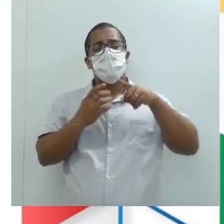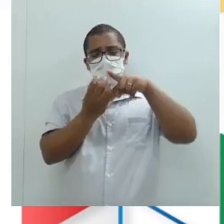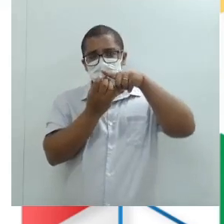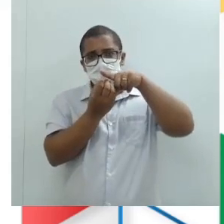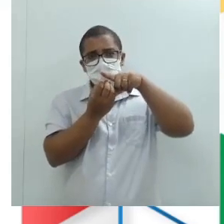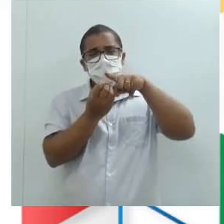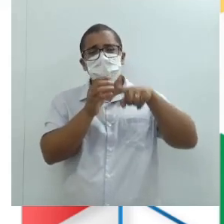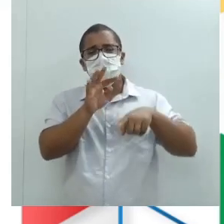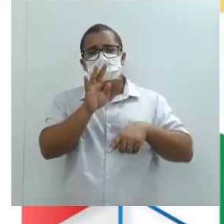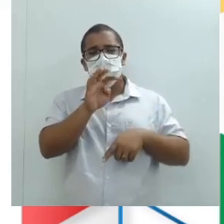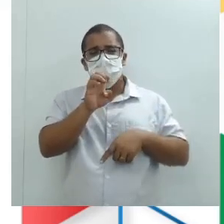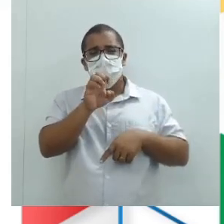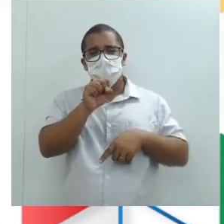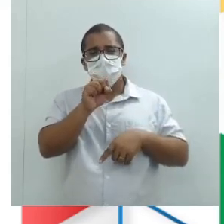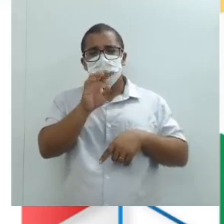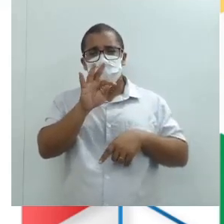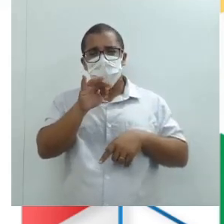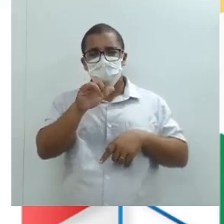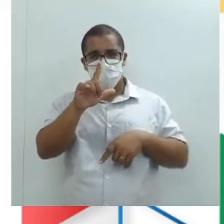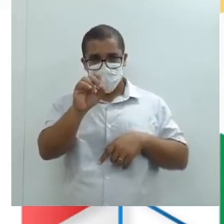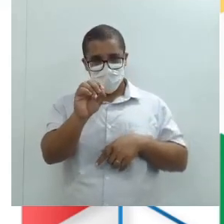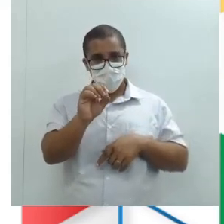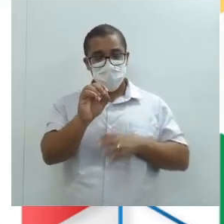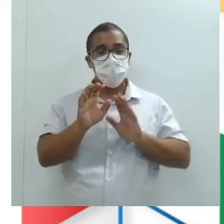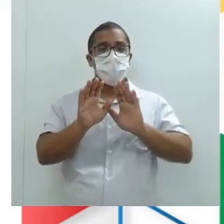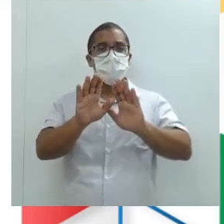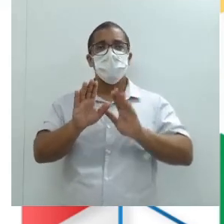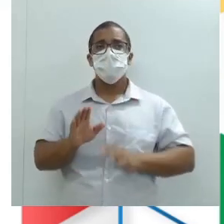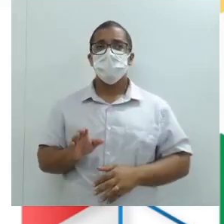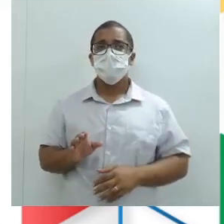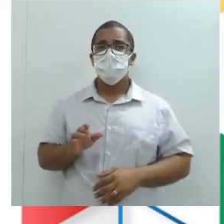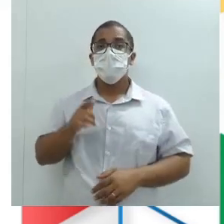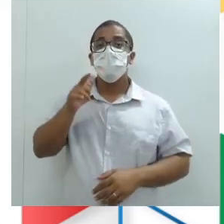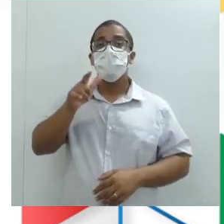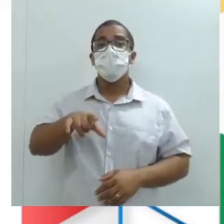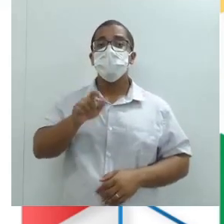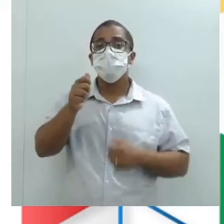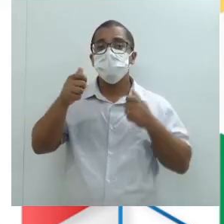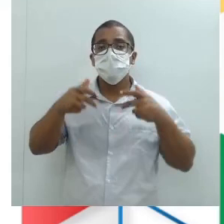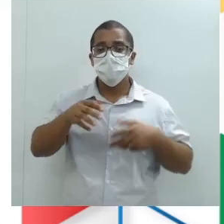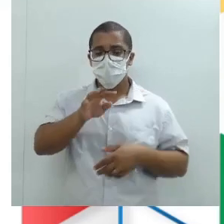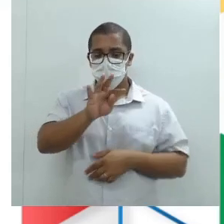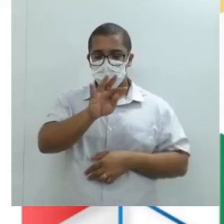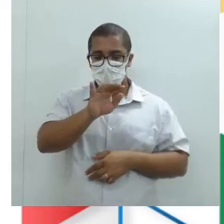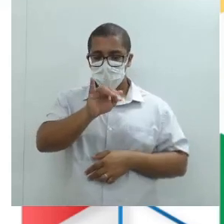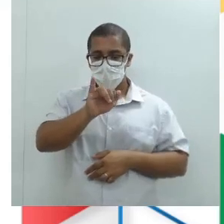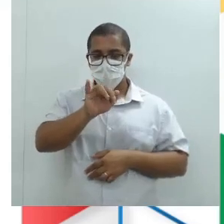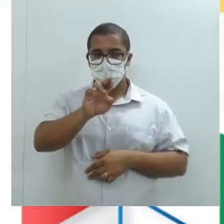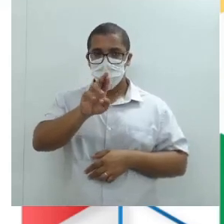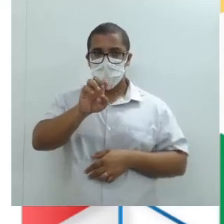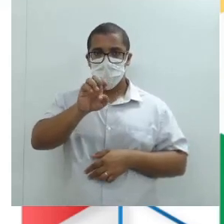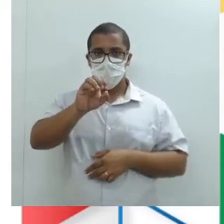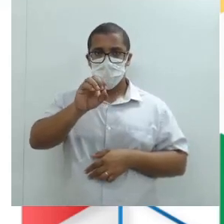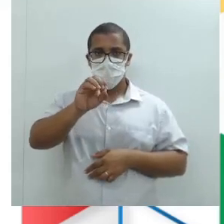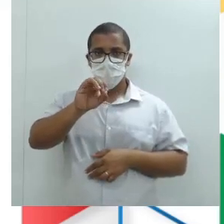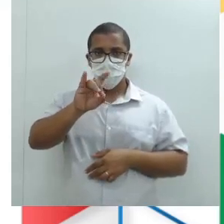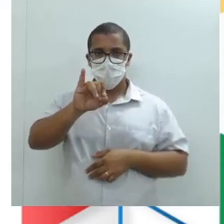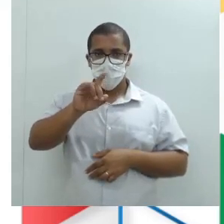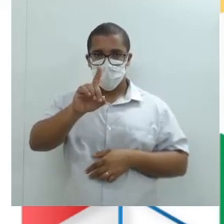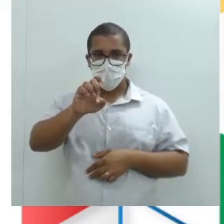os testículos. Bom, bora agora falar da tireoide. Ela vai produzir